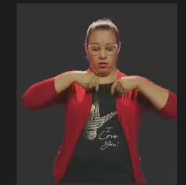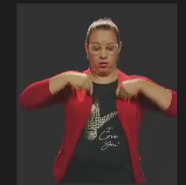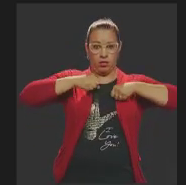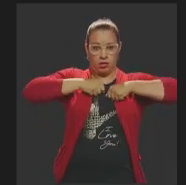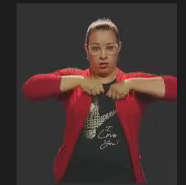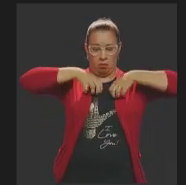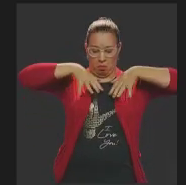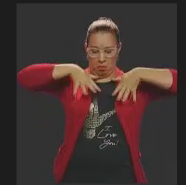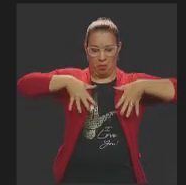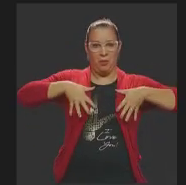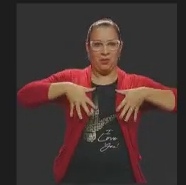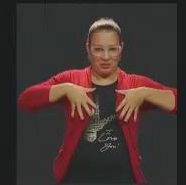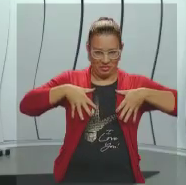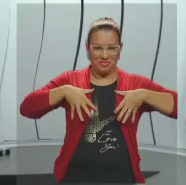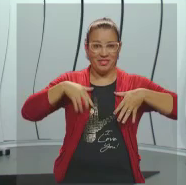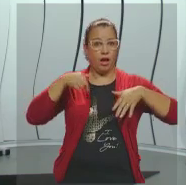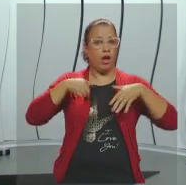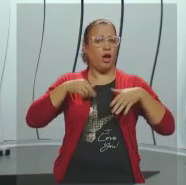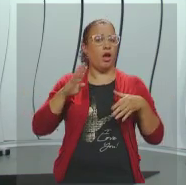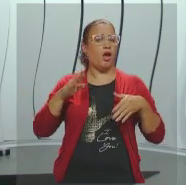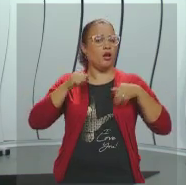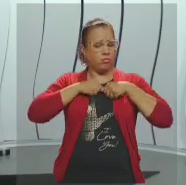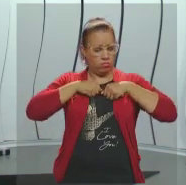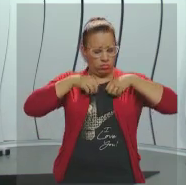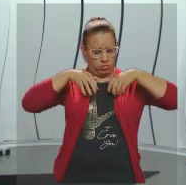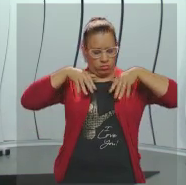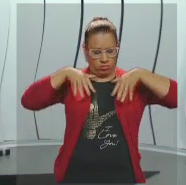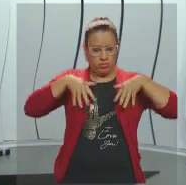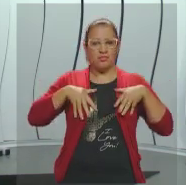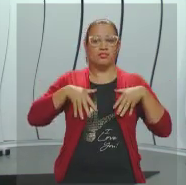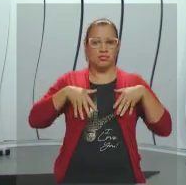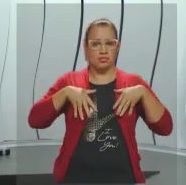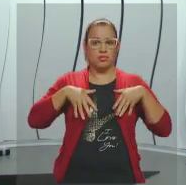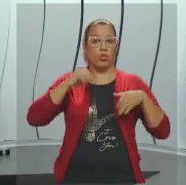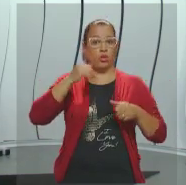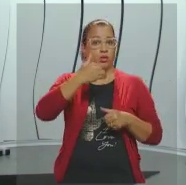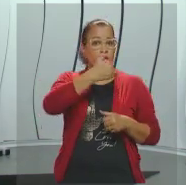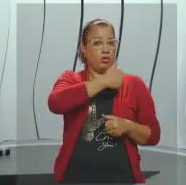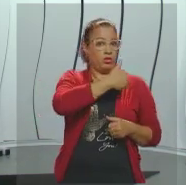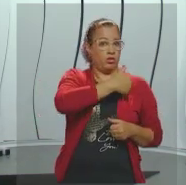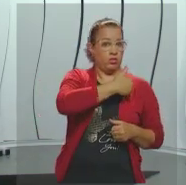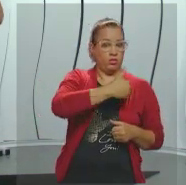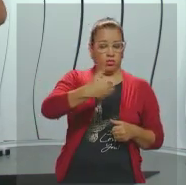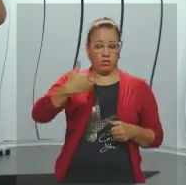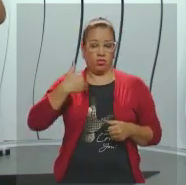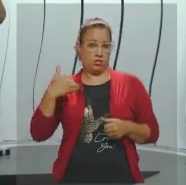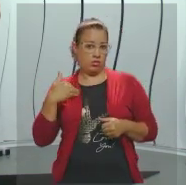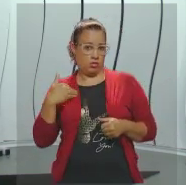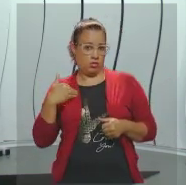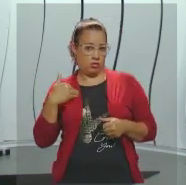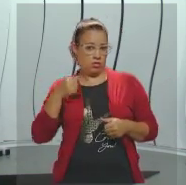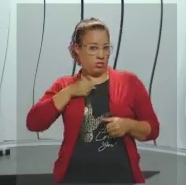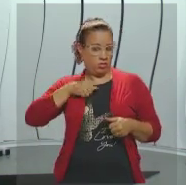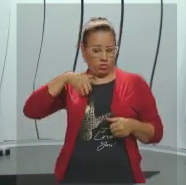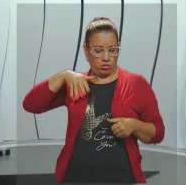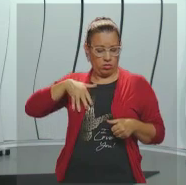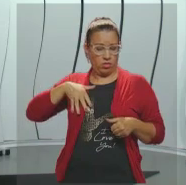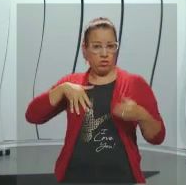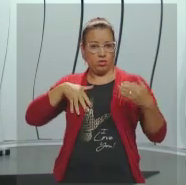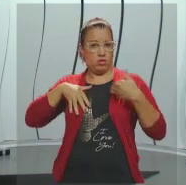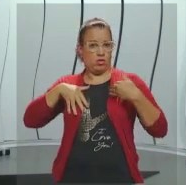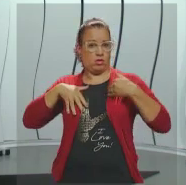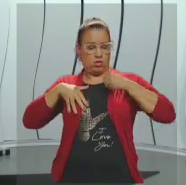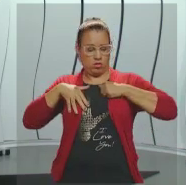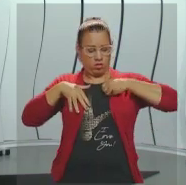os brônquios, e esses brônquios já penetram cada um em um pulmão. Nós temos um pulmão direito, um esquerdo, e